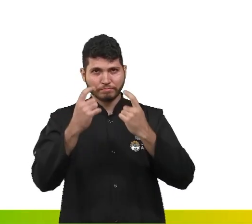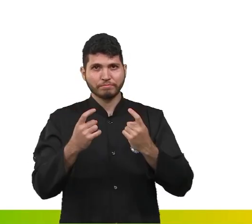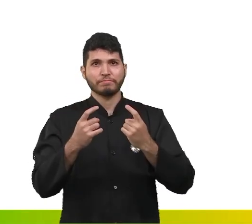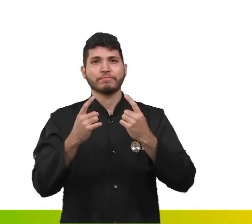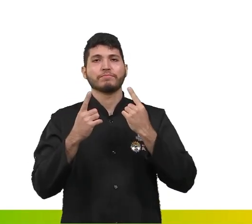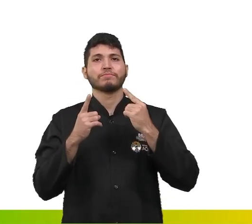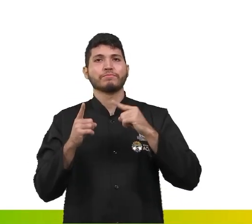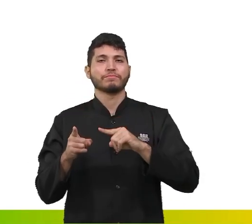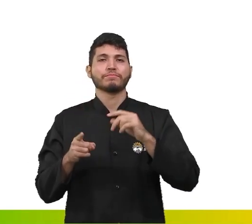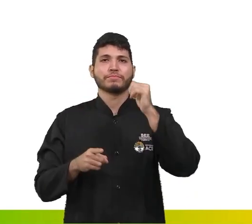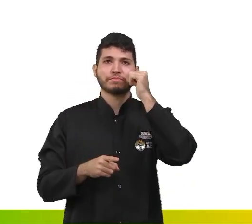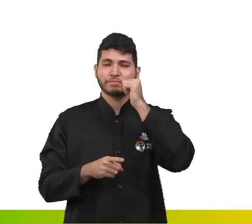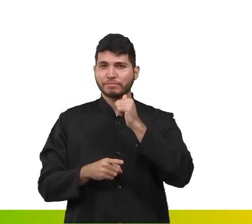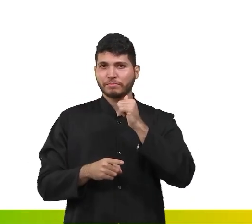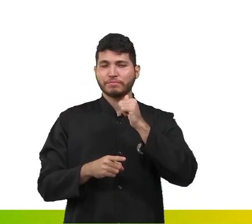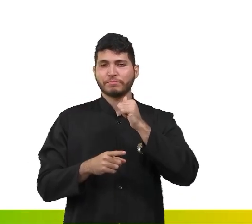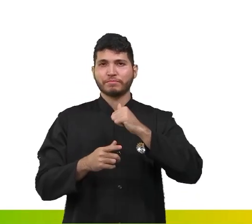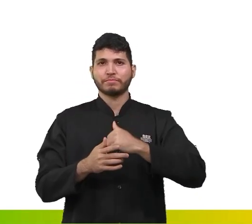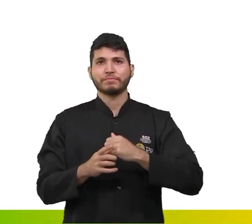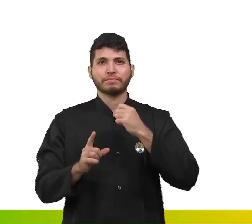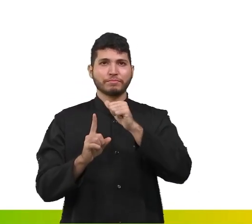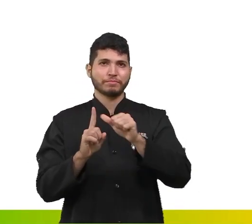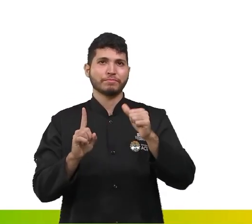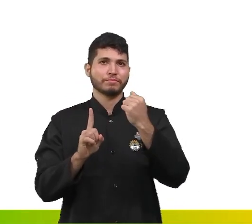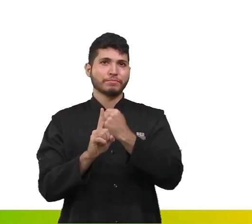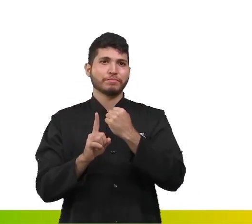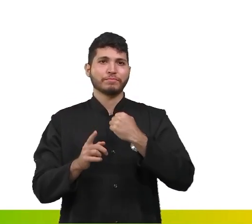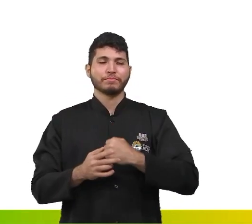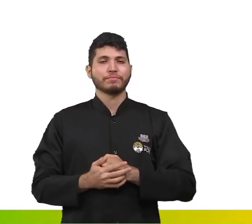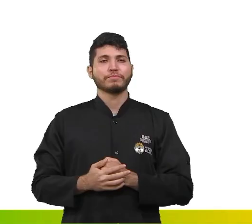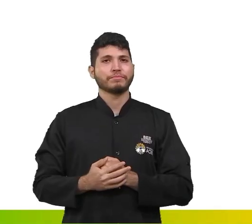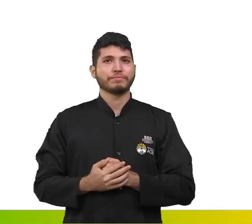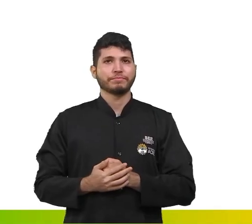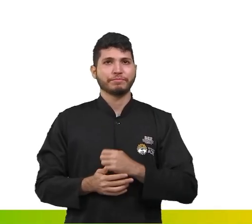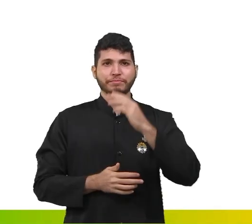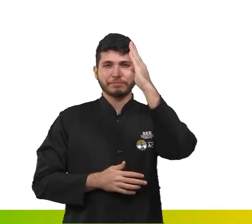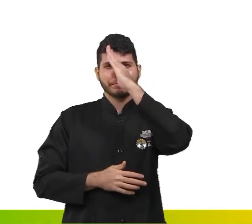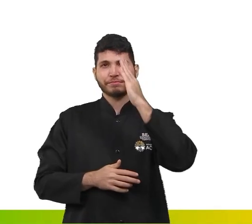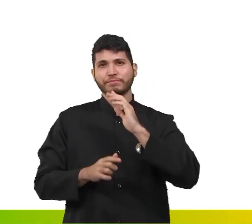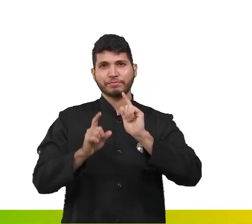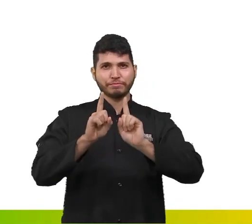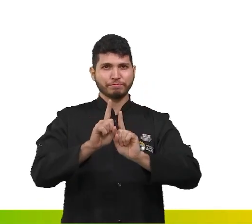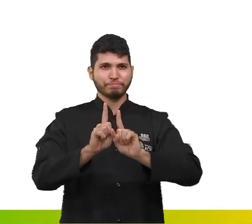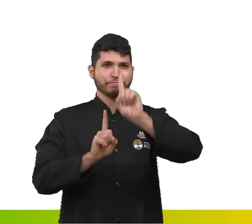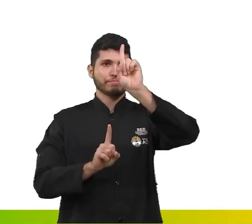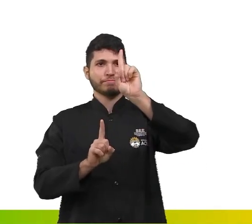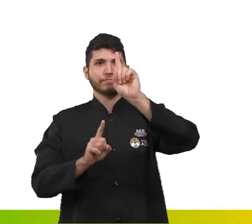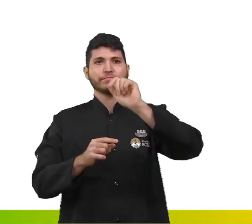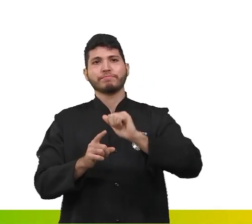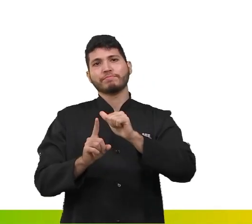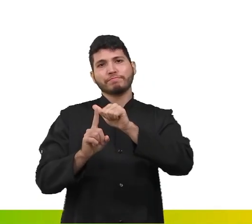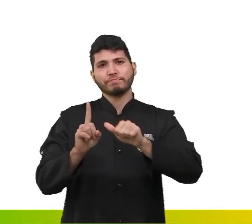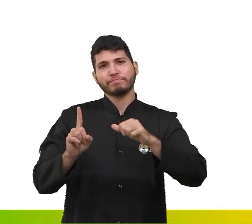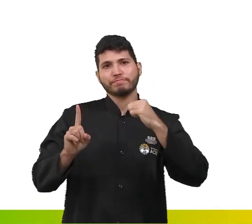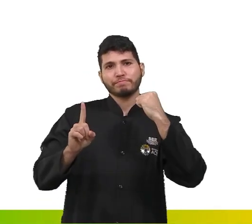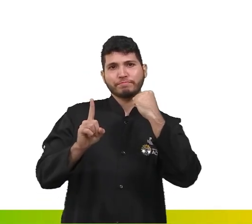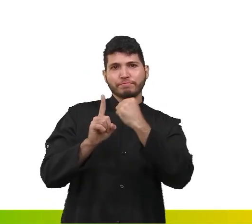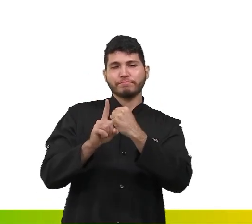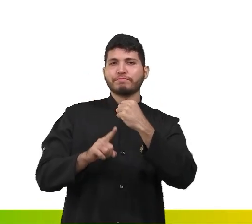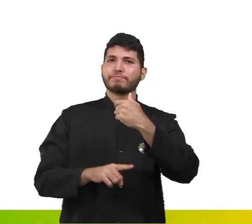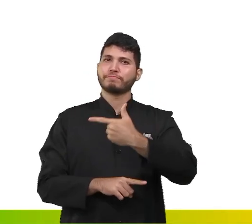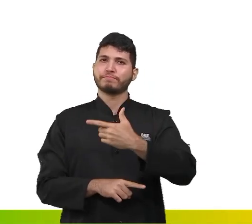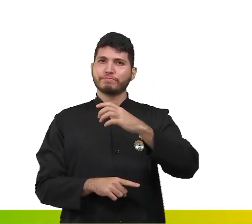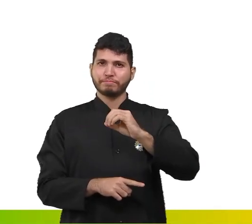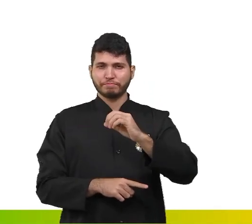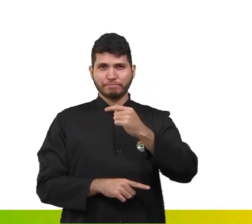mulher, o feminicídio contra a mulher. A primeira diz o seguinte: Brasil bate recorde de feminicídios em